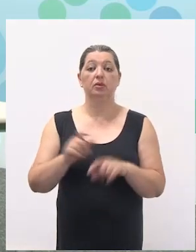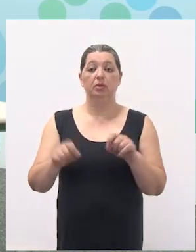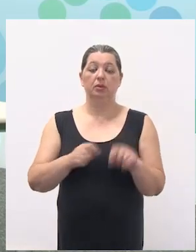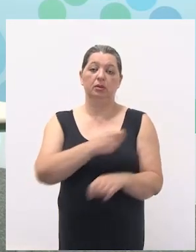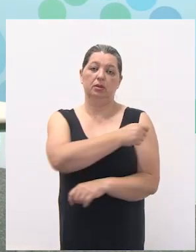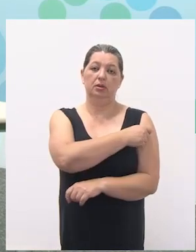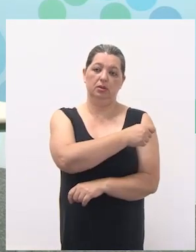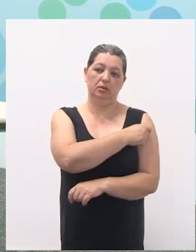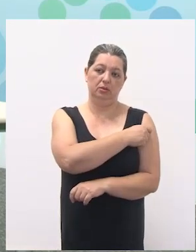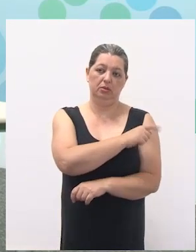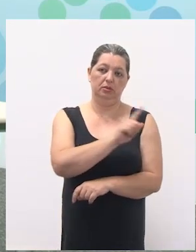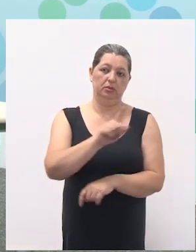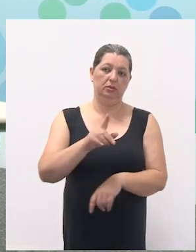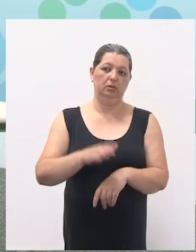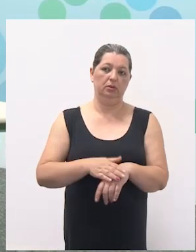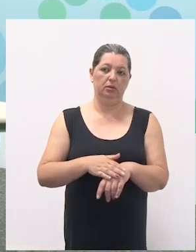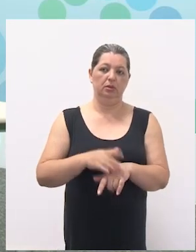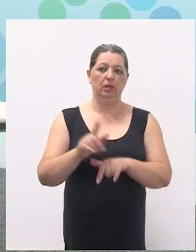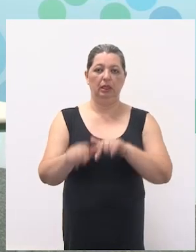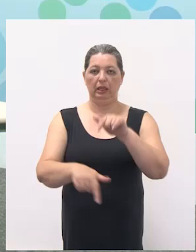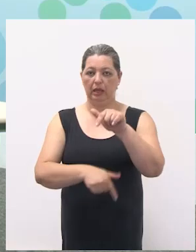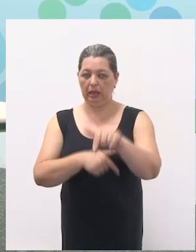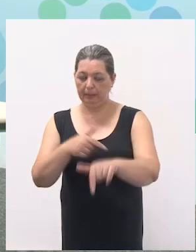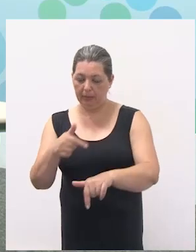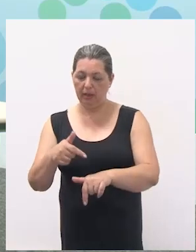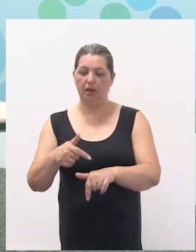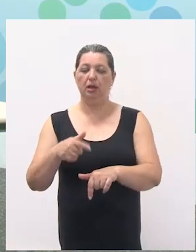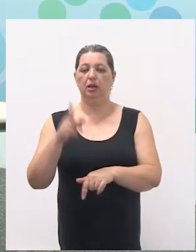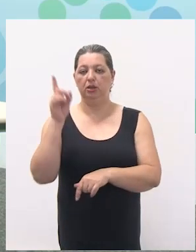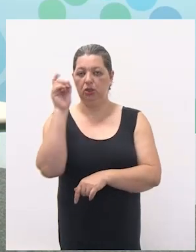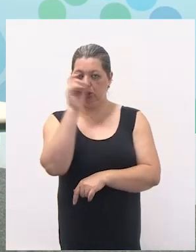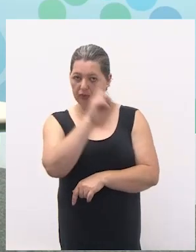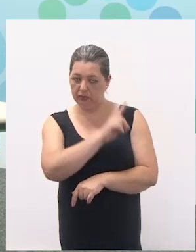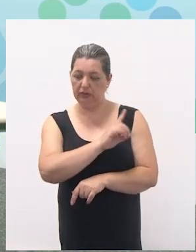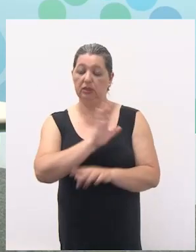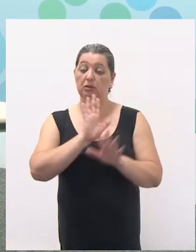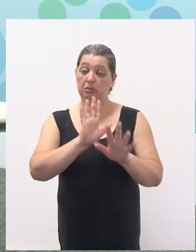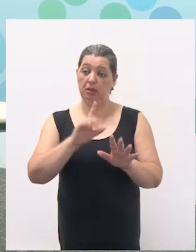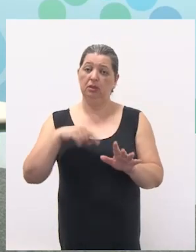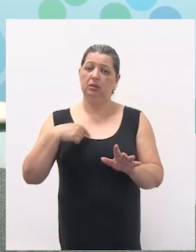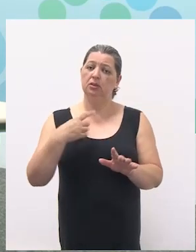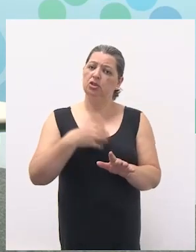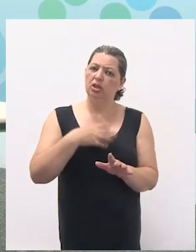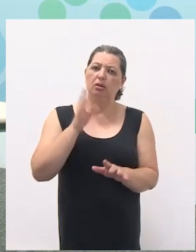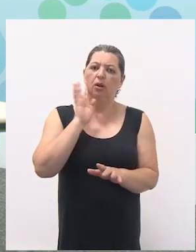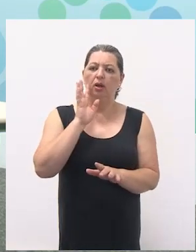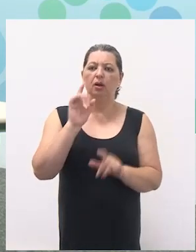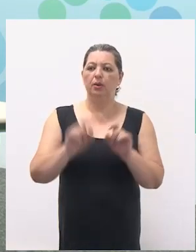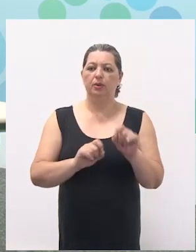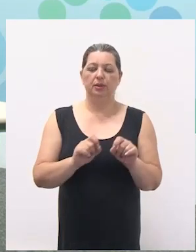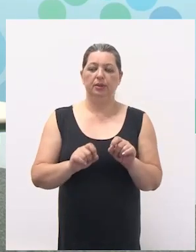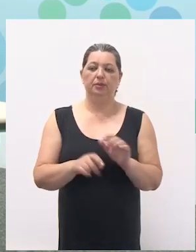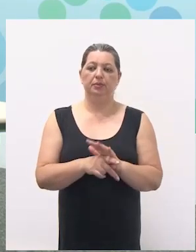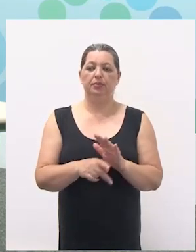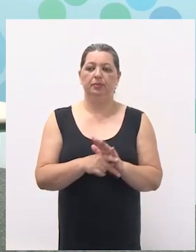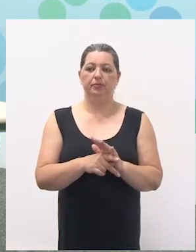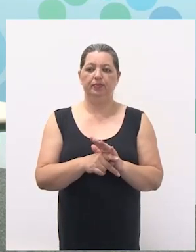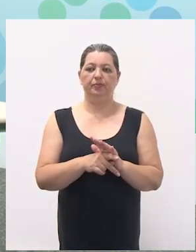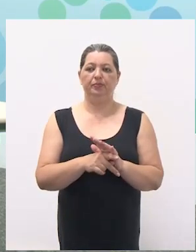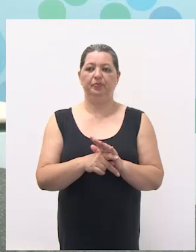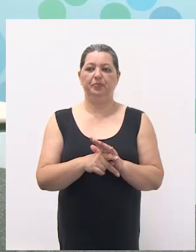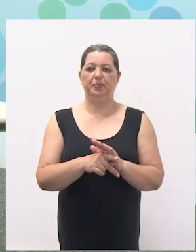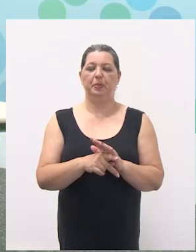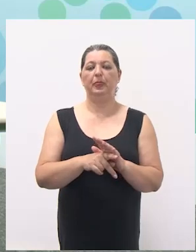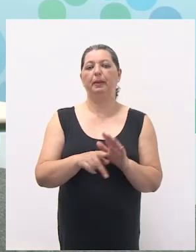também. Isso é um trabalho de formiguinha também, mas uma forma legal de você fazer isso é pegar os alunos meio que